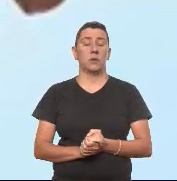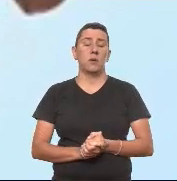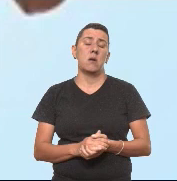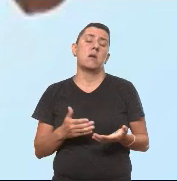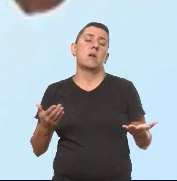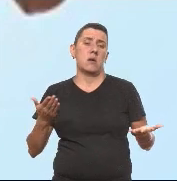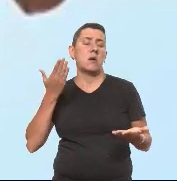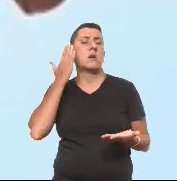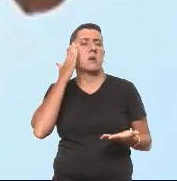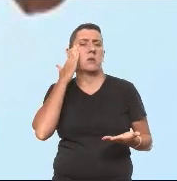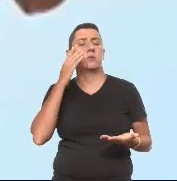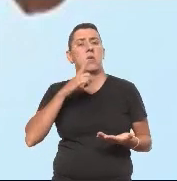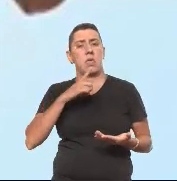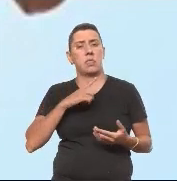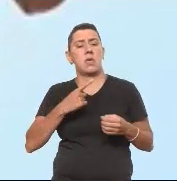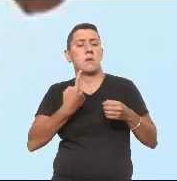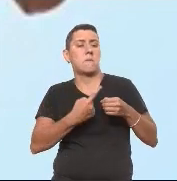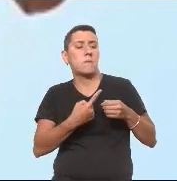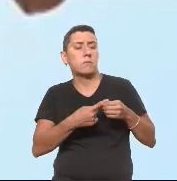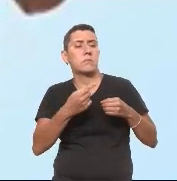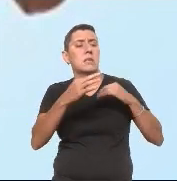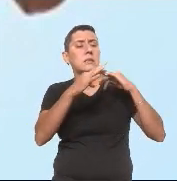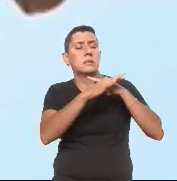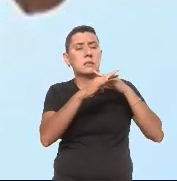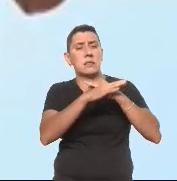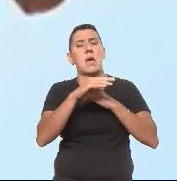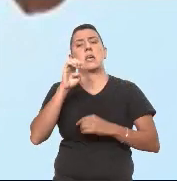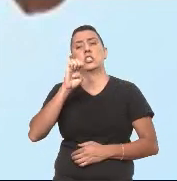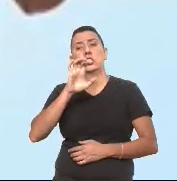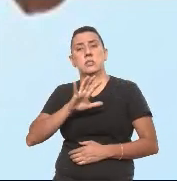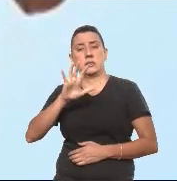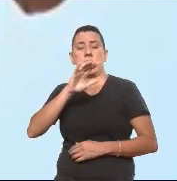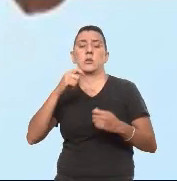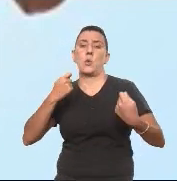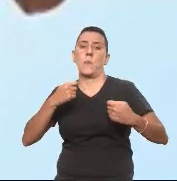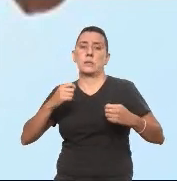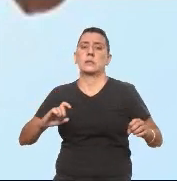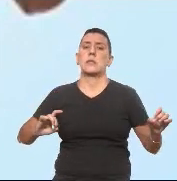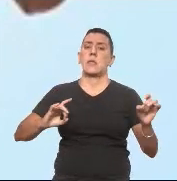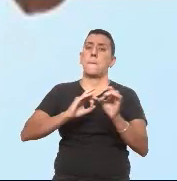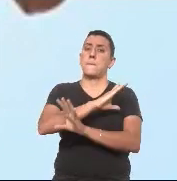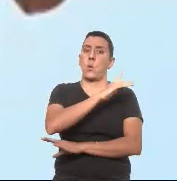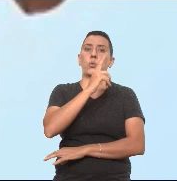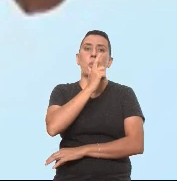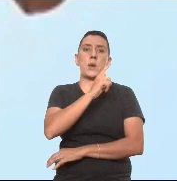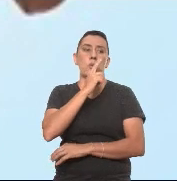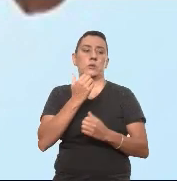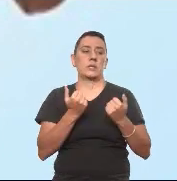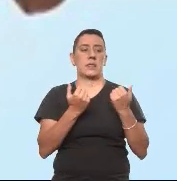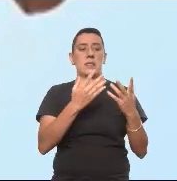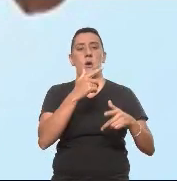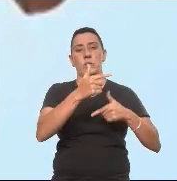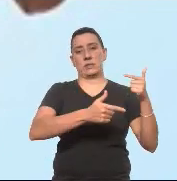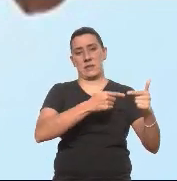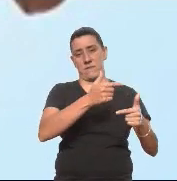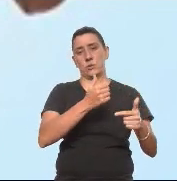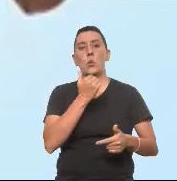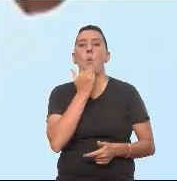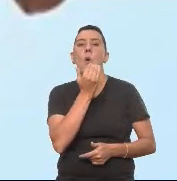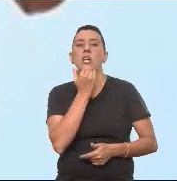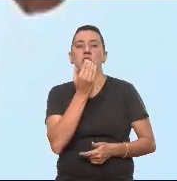os estados e municípios precisam estar preparados também para atender todas essas solicitações não adianta eu criar um aplicativo